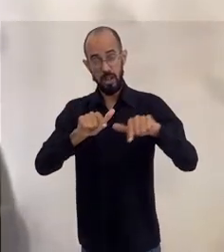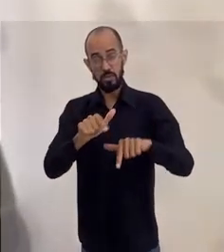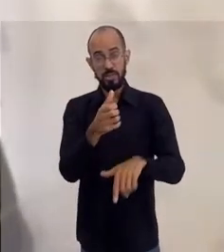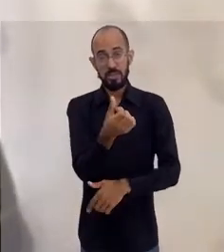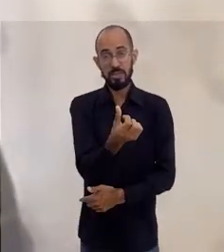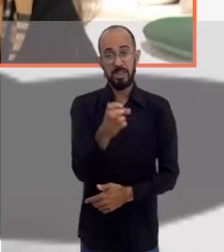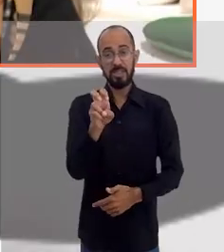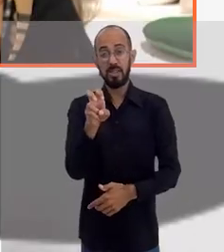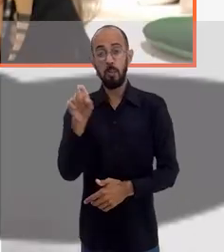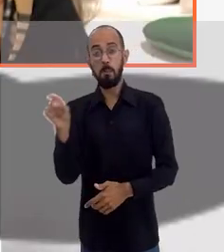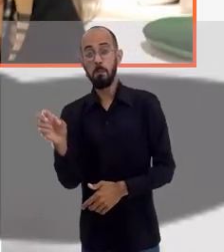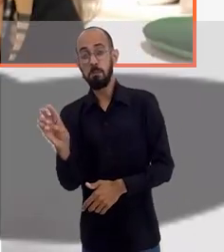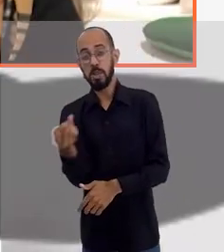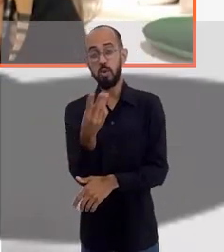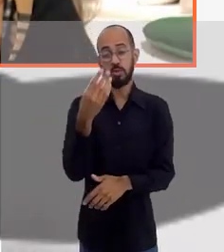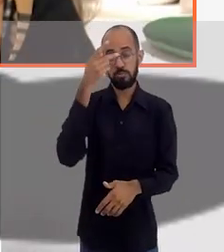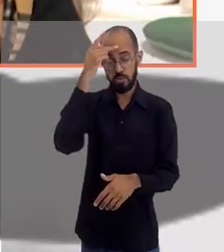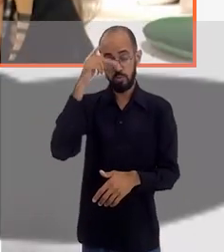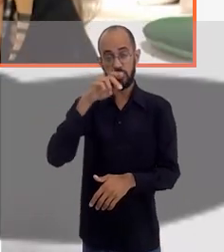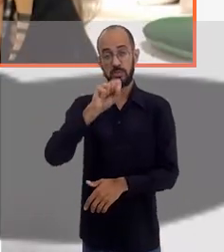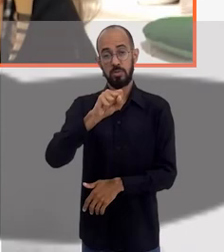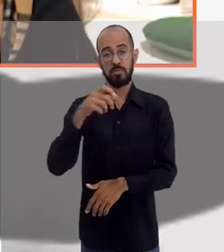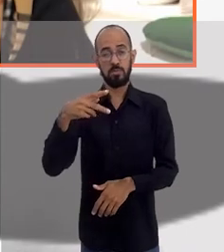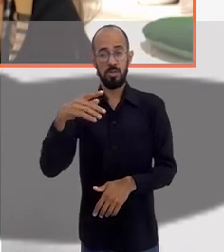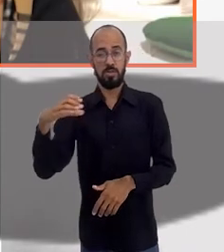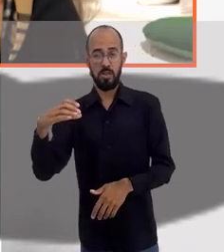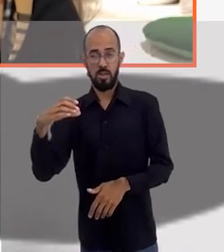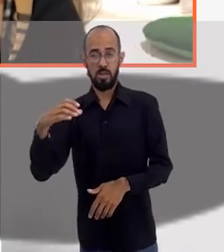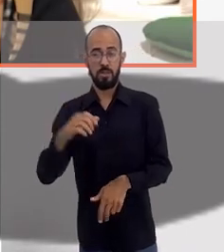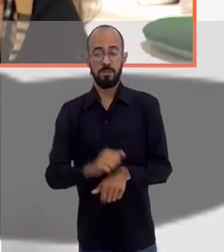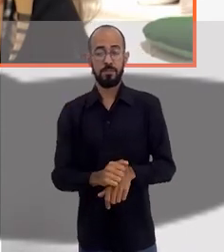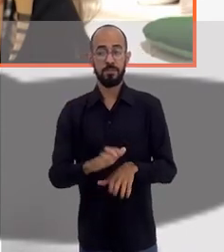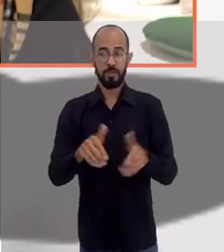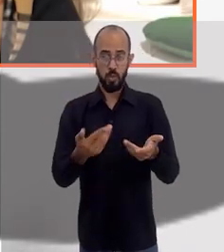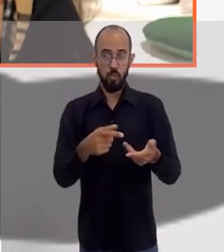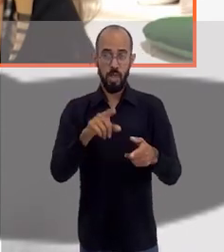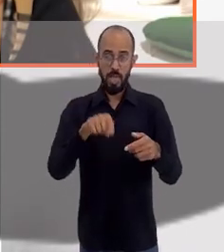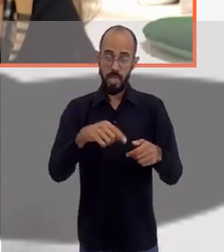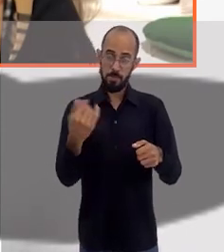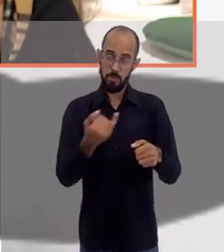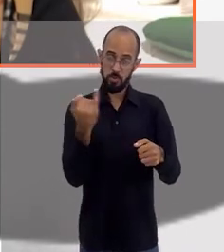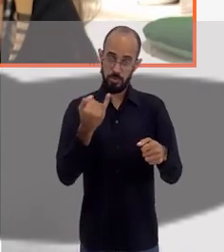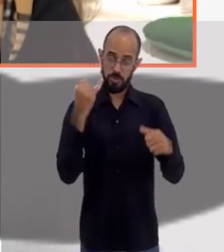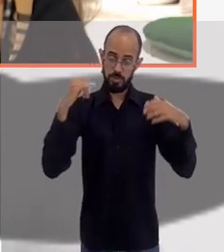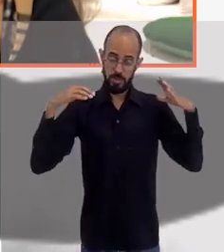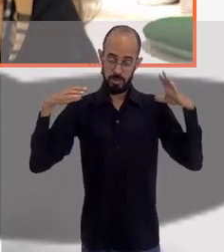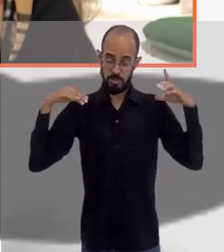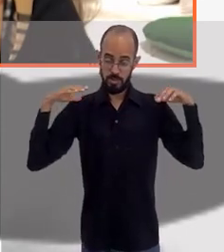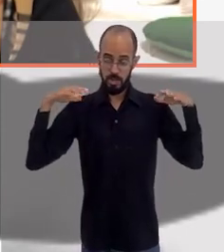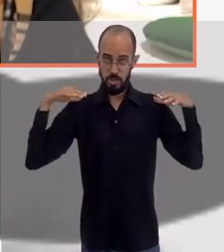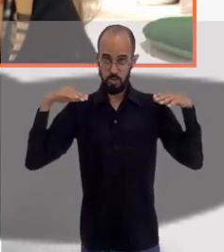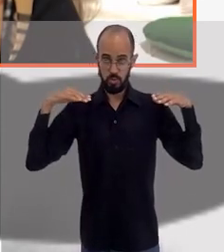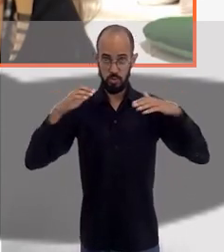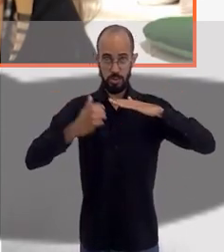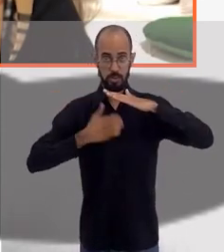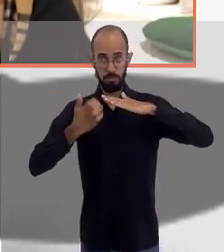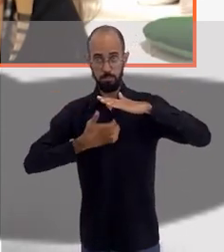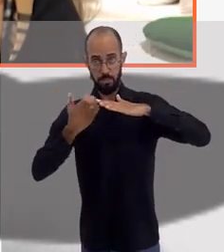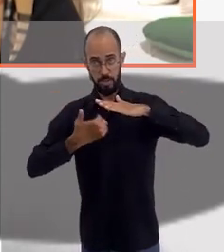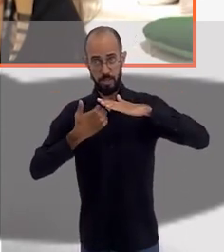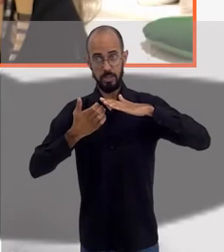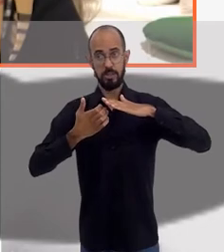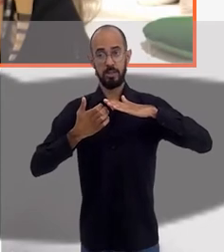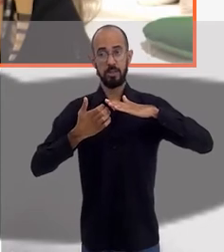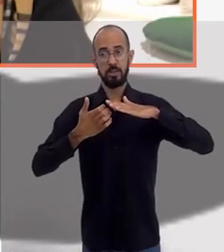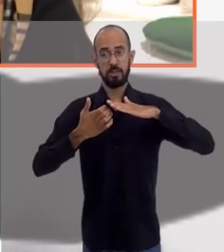negativados não é muito nítido que as pessoas esses anjos e espero que as empresas as